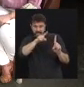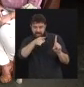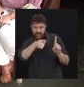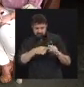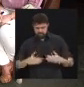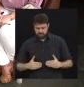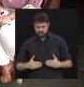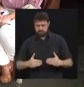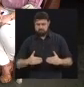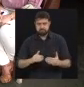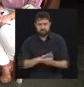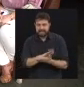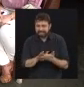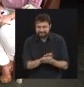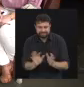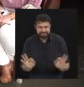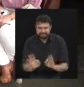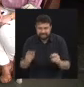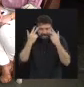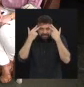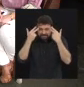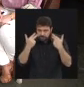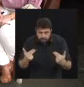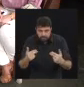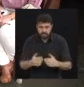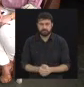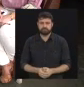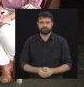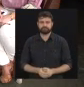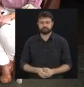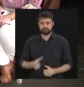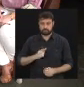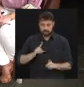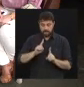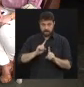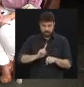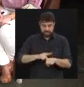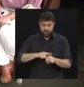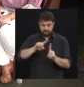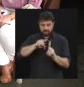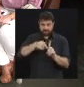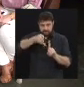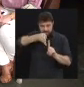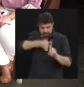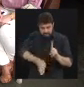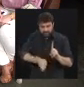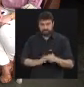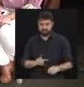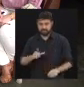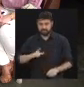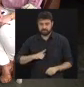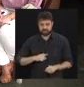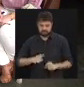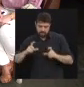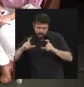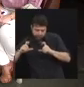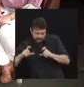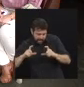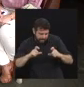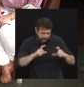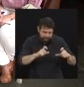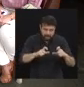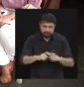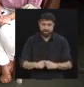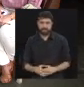não aparecia nada, Marli? Não acusou absolutamente nada. Tanto que o parto do Gabriel foi fotografado por uma amiga minha, que inclusive é